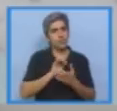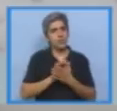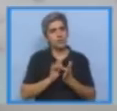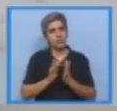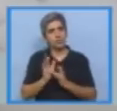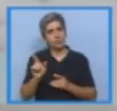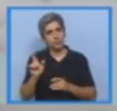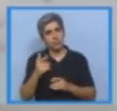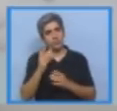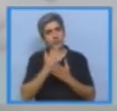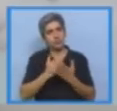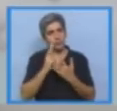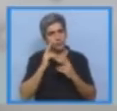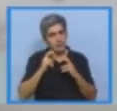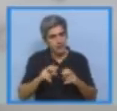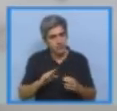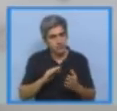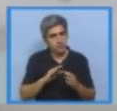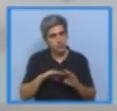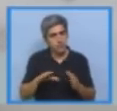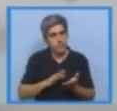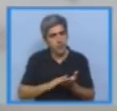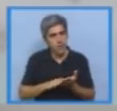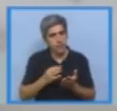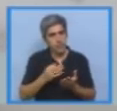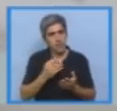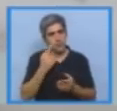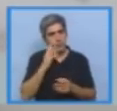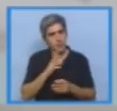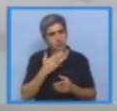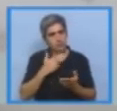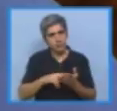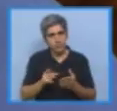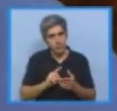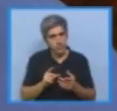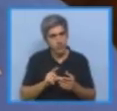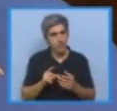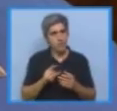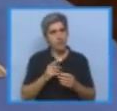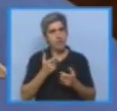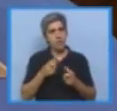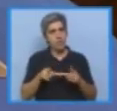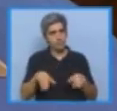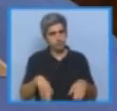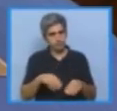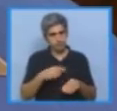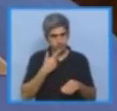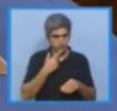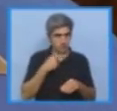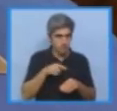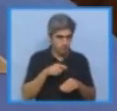dados históricos, científicos, comprovados, desmontar essa ideia numa linguagem acessível, perceber onde é que